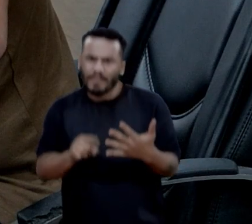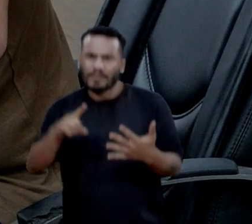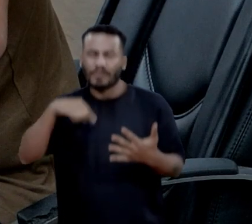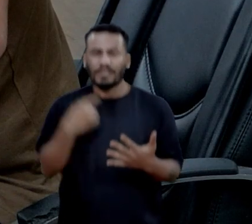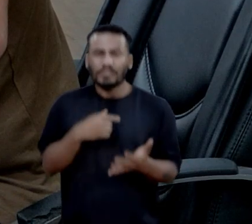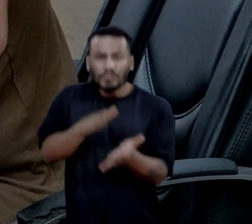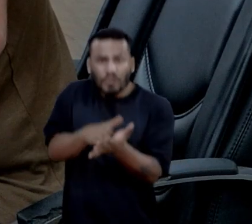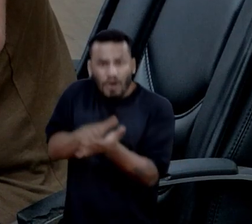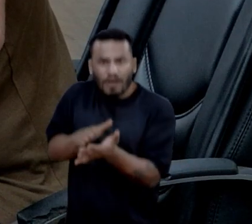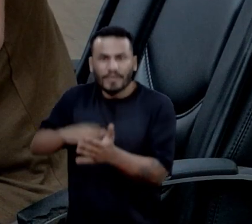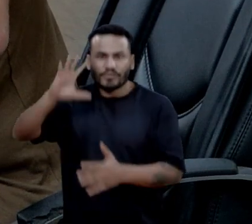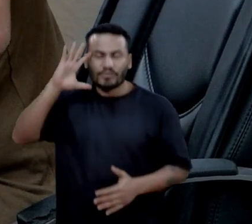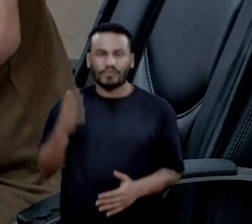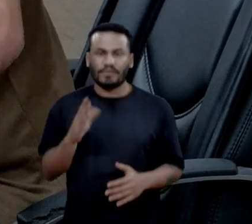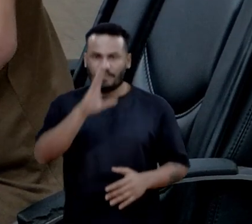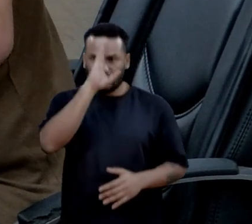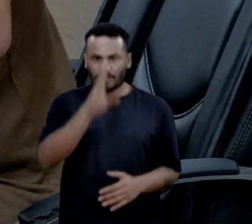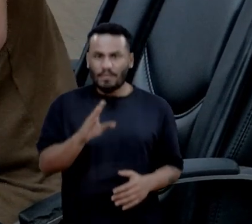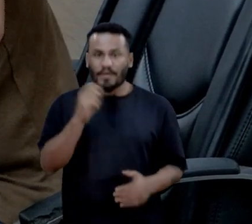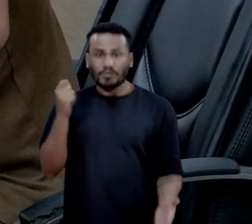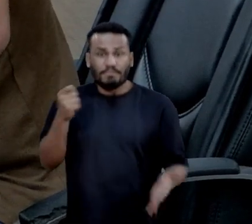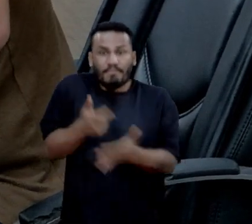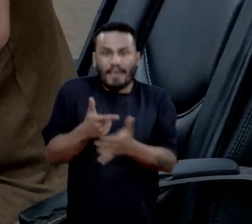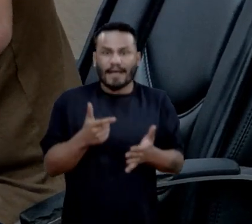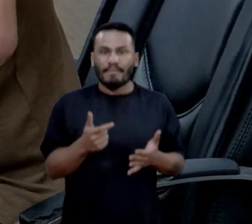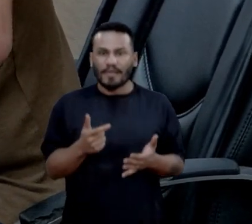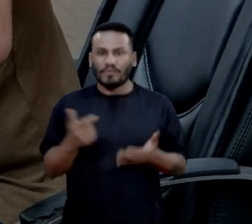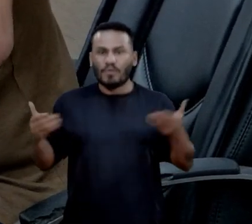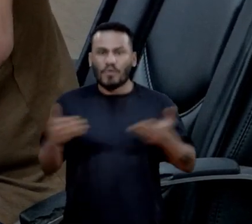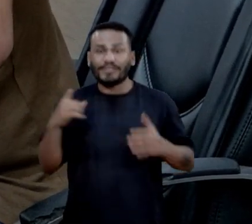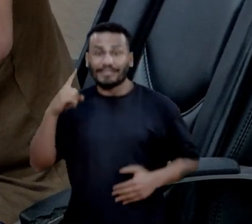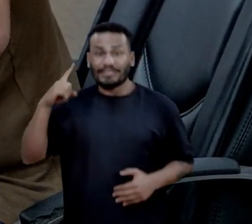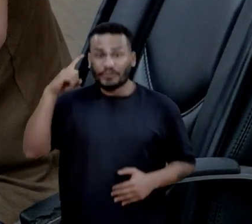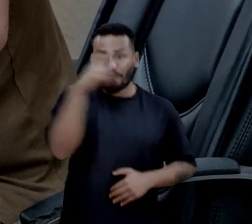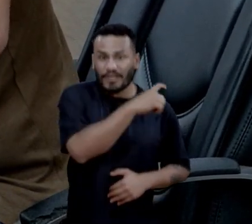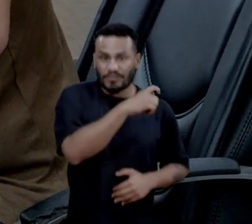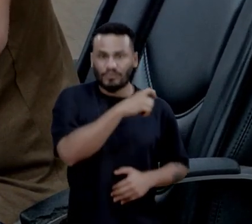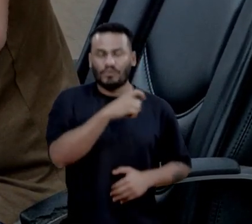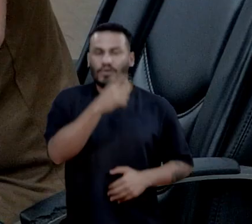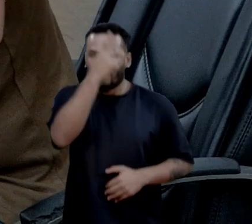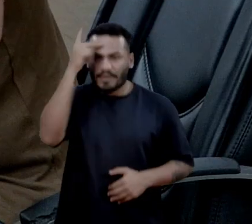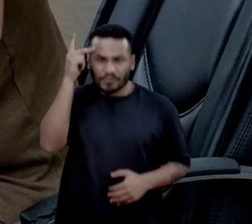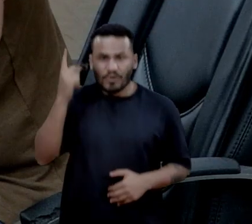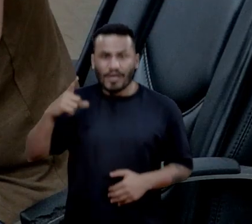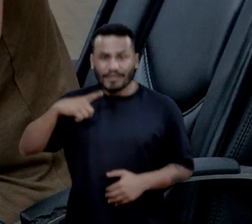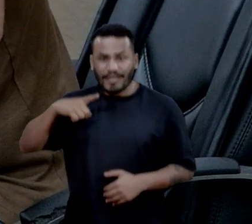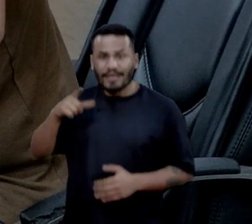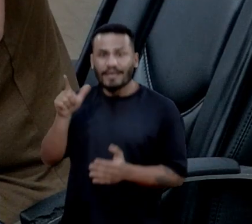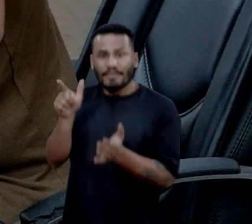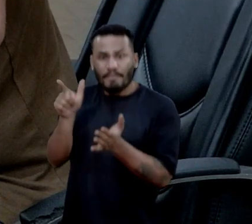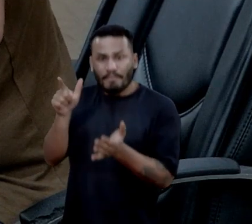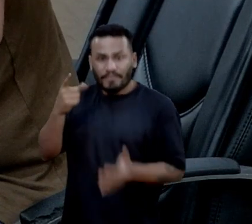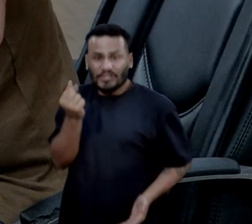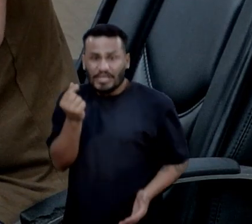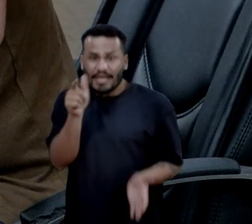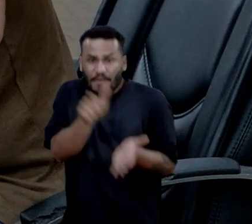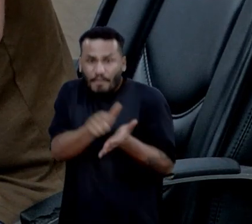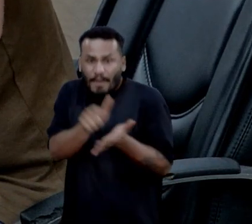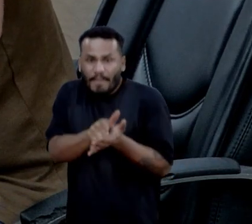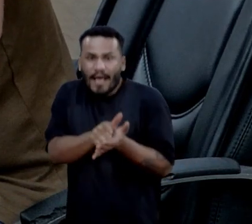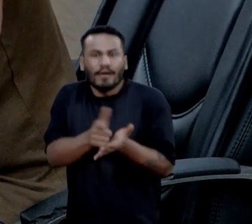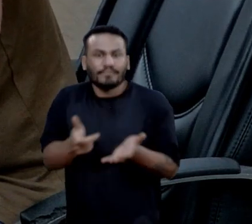cobra bastante nessa solução, principalmente do pagamento. Hoje em dia, dificilmente alguém anda com dinheiro no